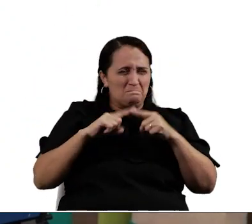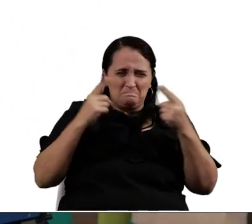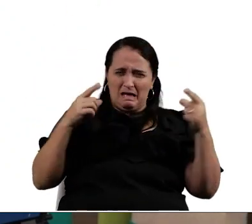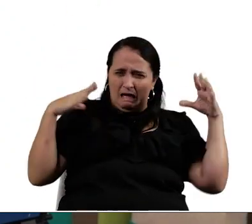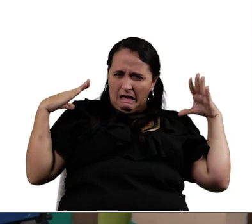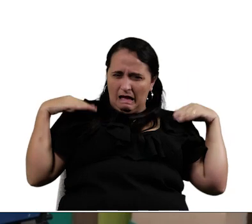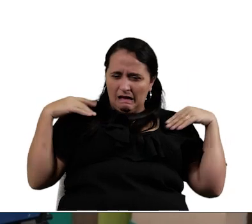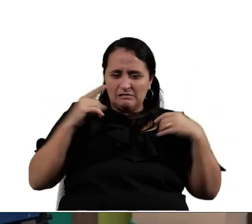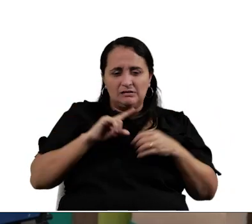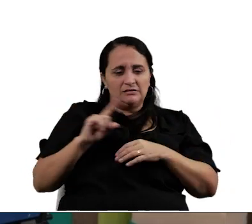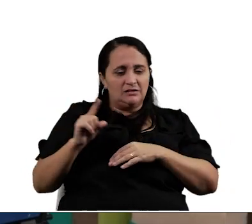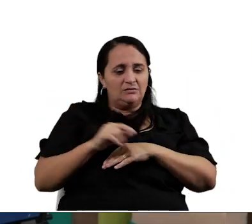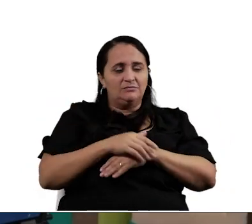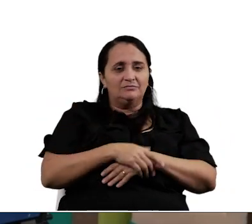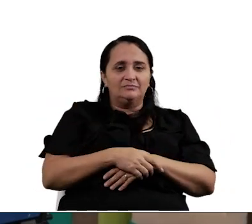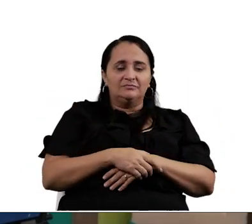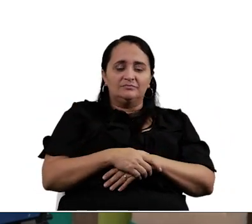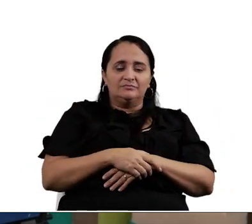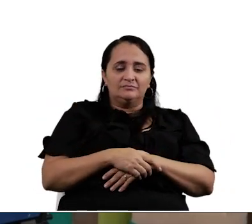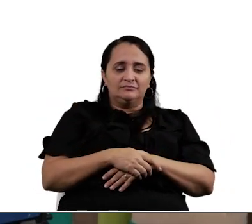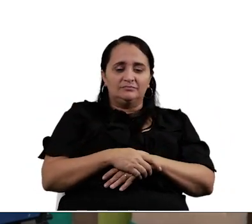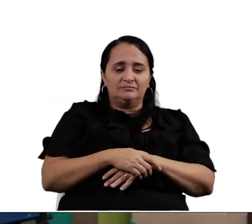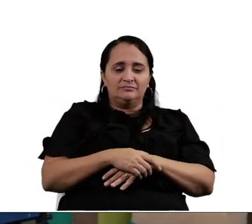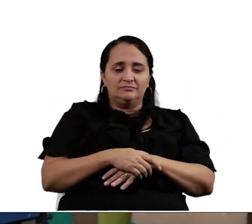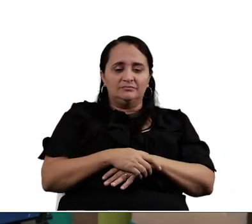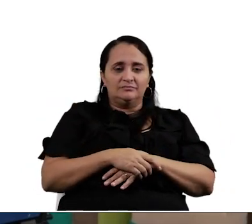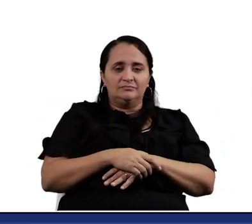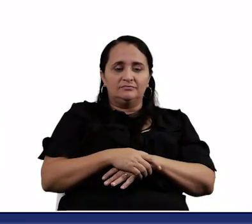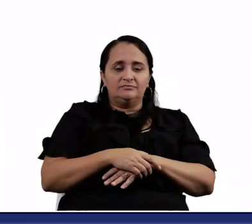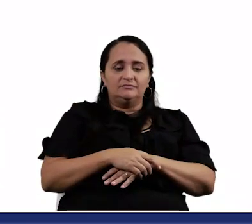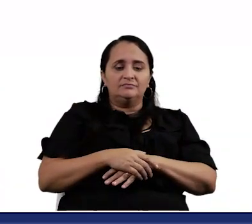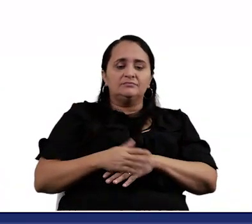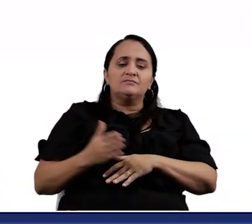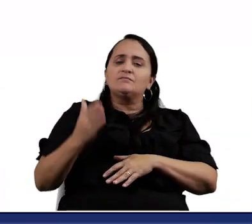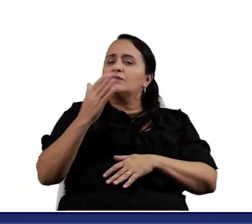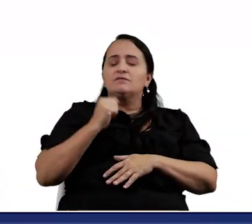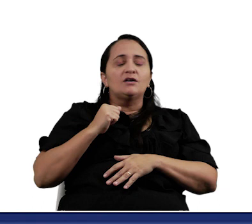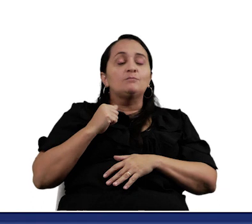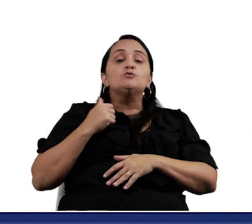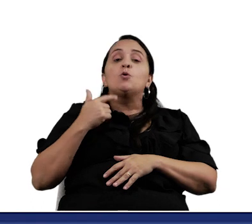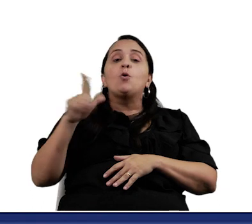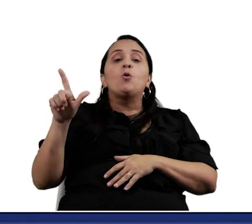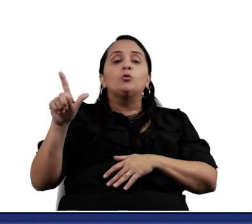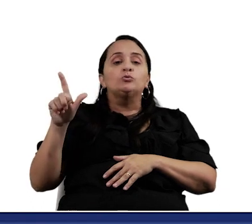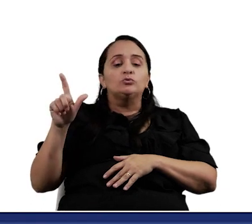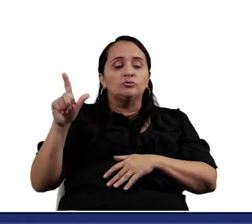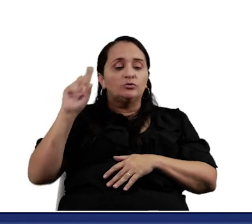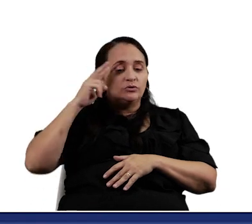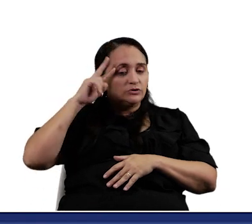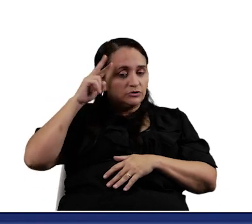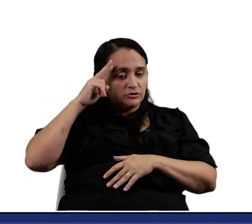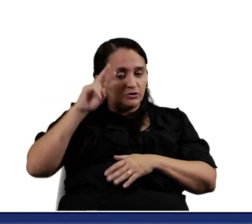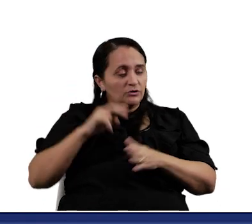africano? Vamos ver se vocês conhecem e vocês imaginam só olhando essa imagem. Qual